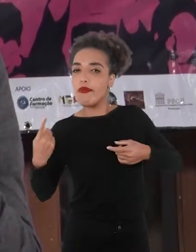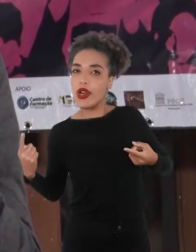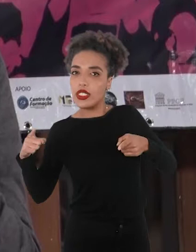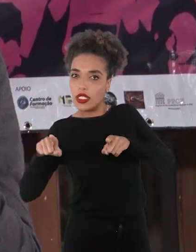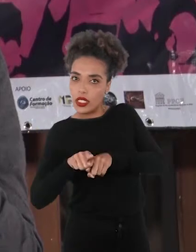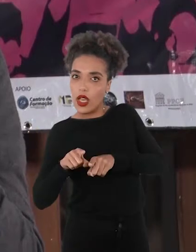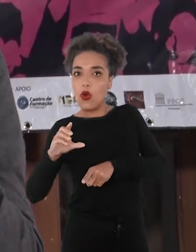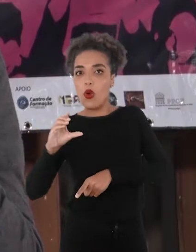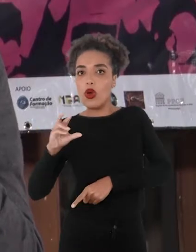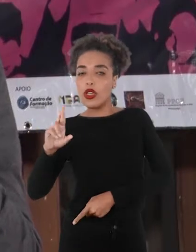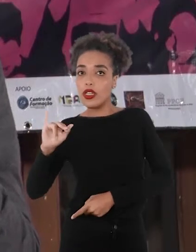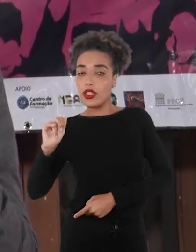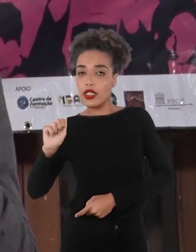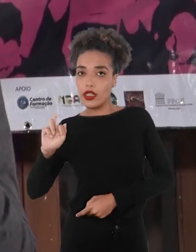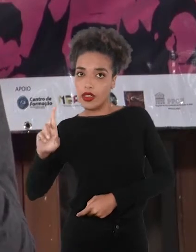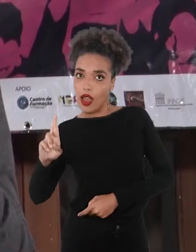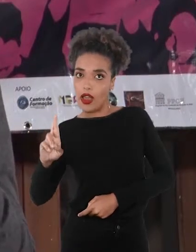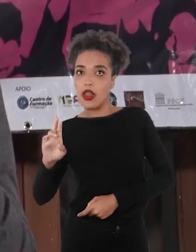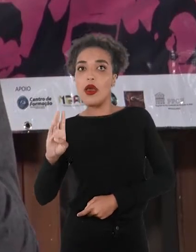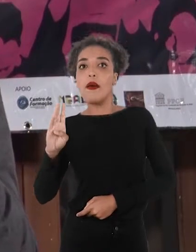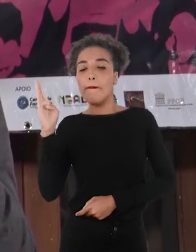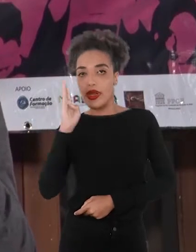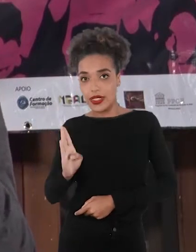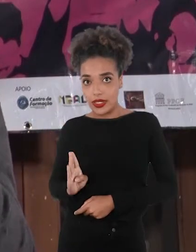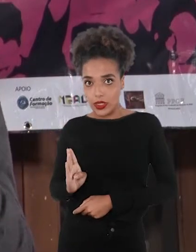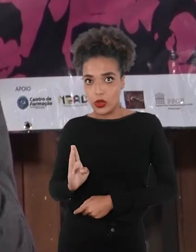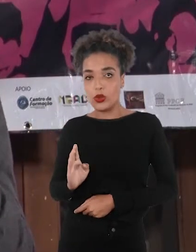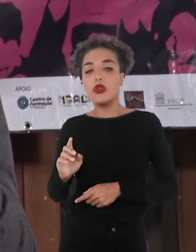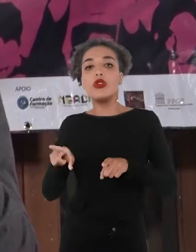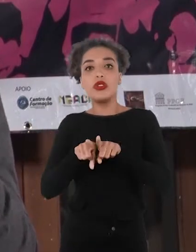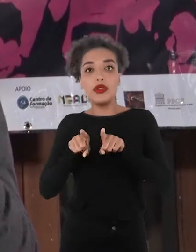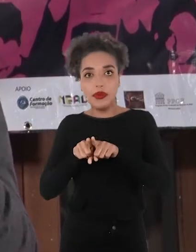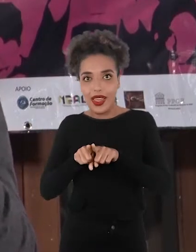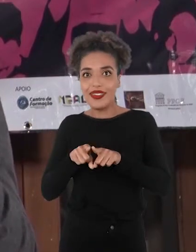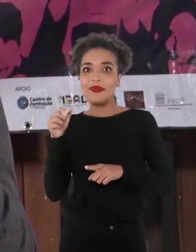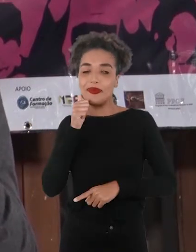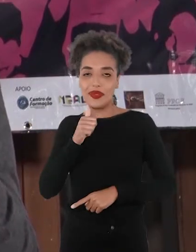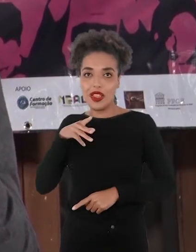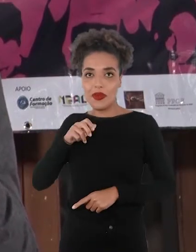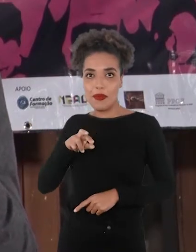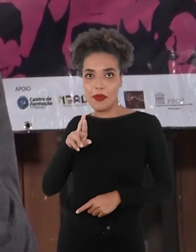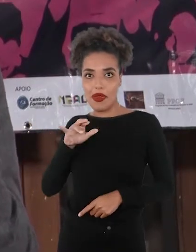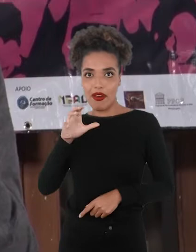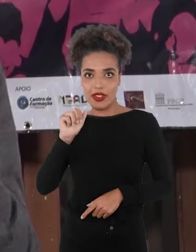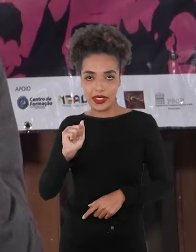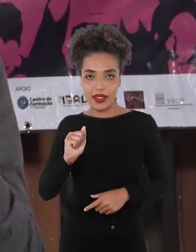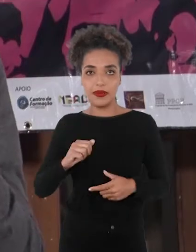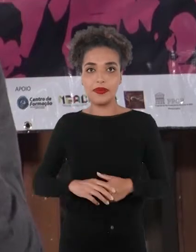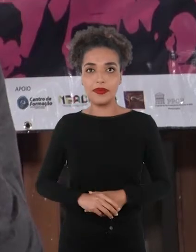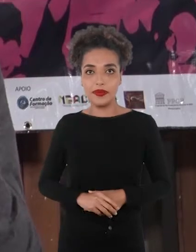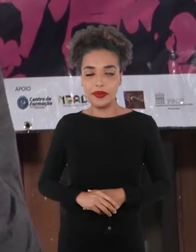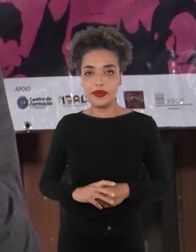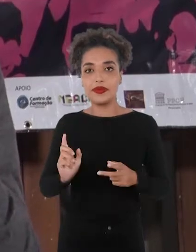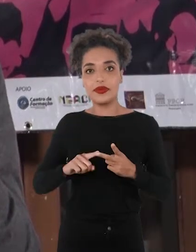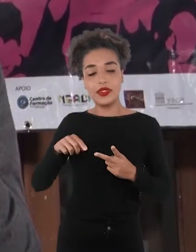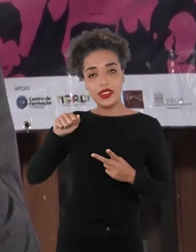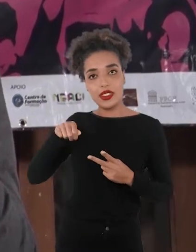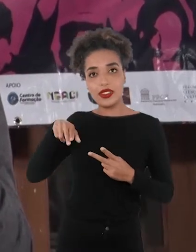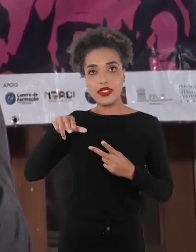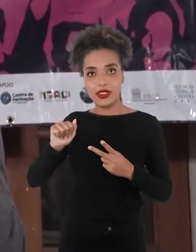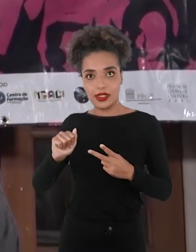Criar Brasil, com a Márcia, com... A Márcia, a